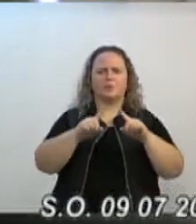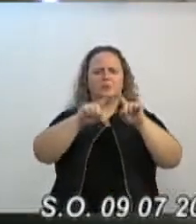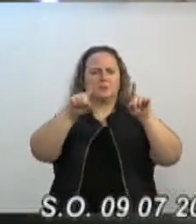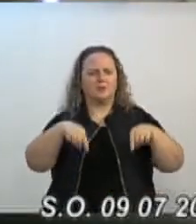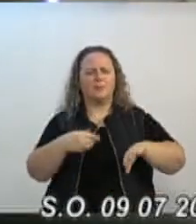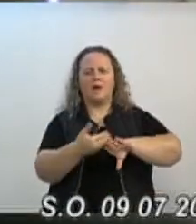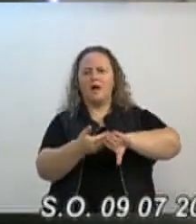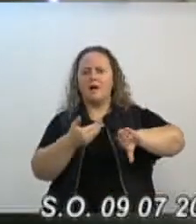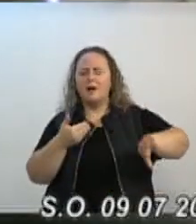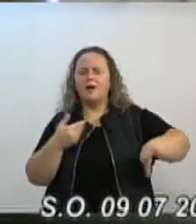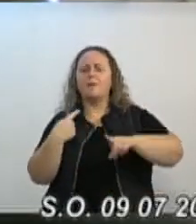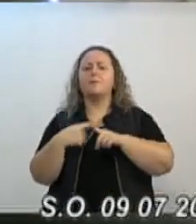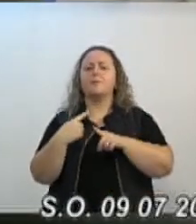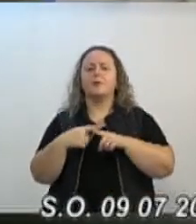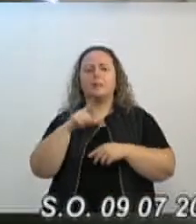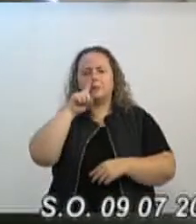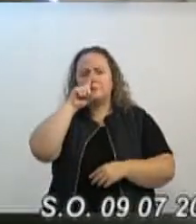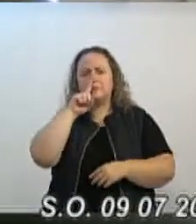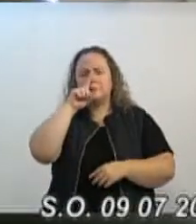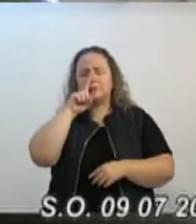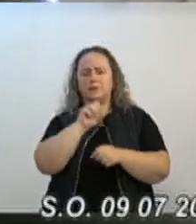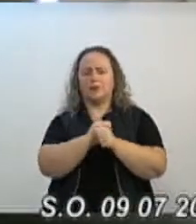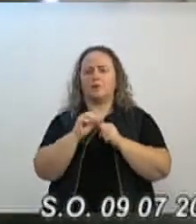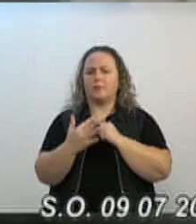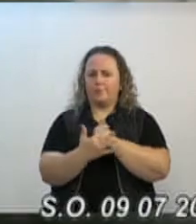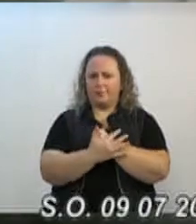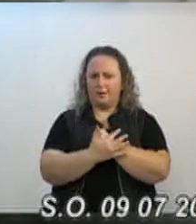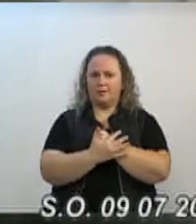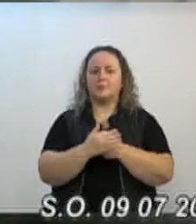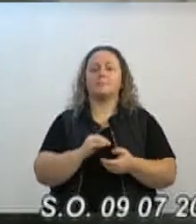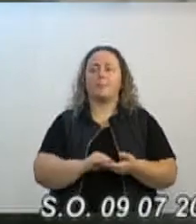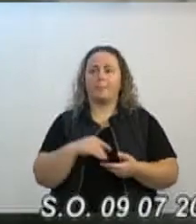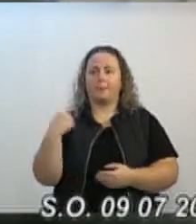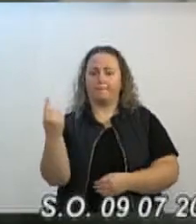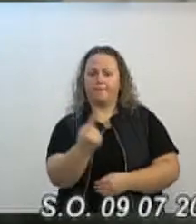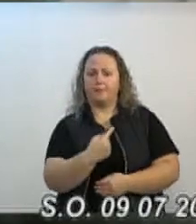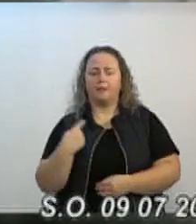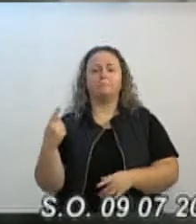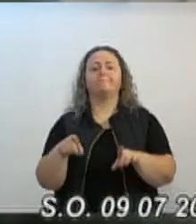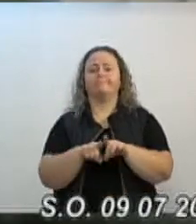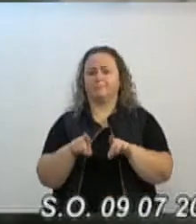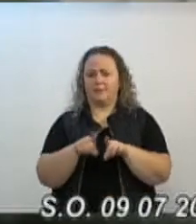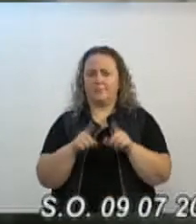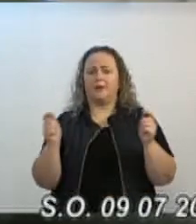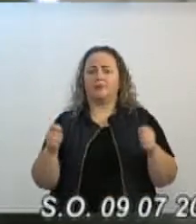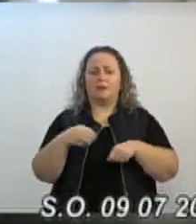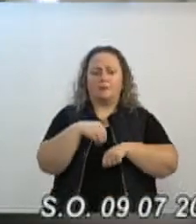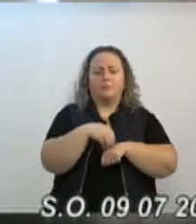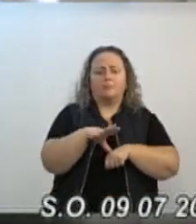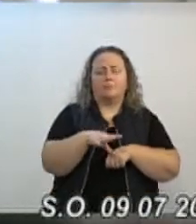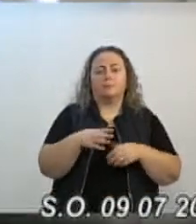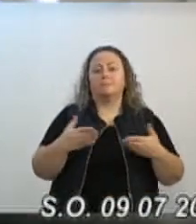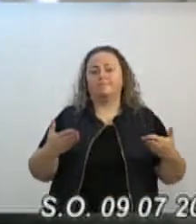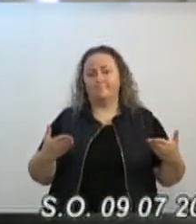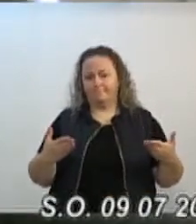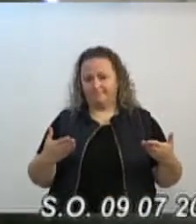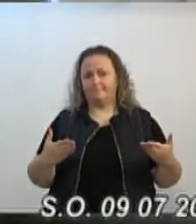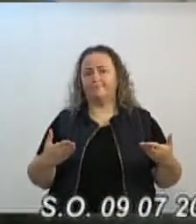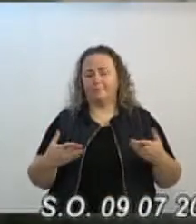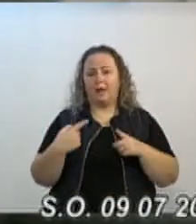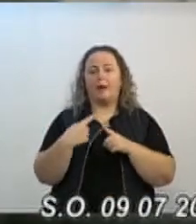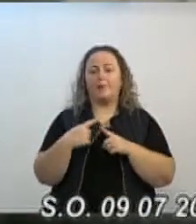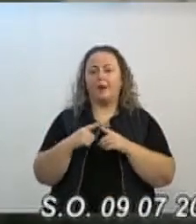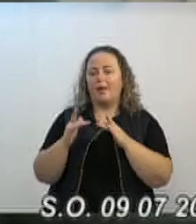agora com risco da questão do Covid. Nós acabamos sendo possíveis transmissores, sim, da questão do Covid. Nós estamos aí em contatos